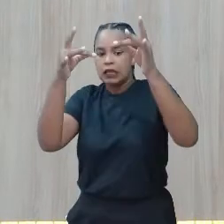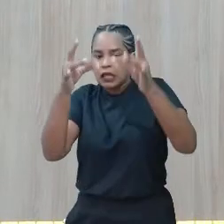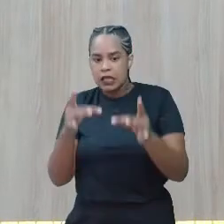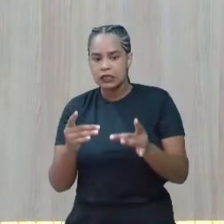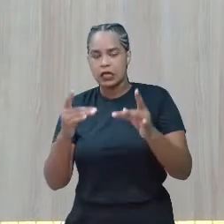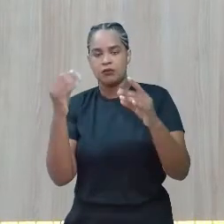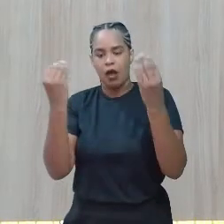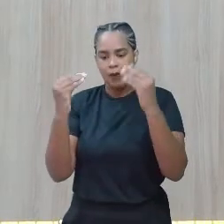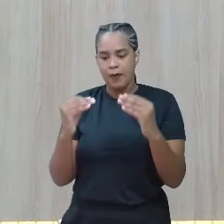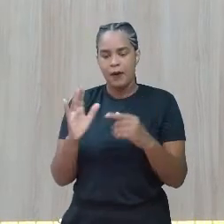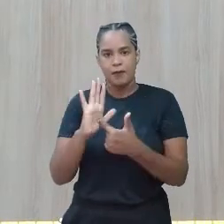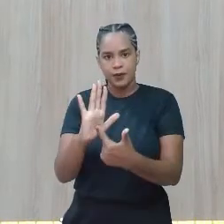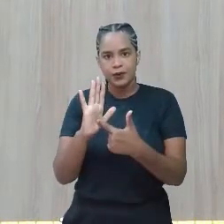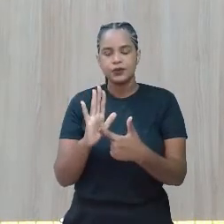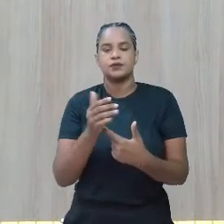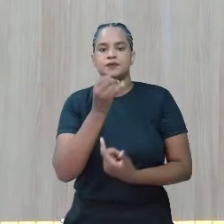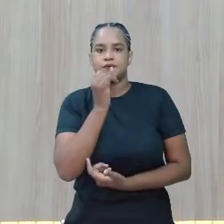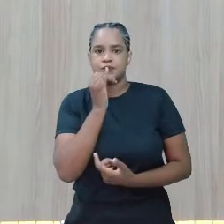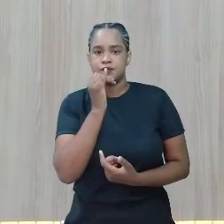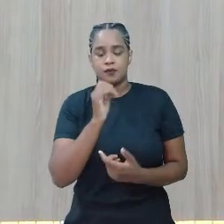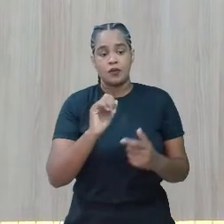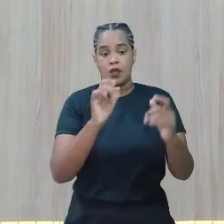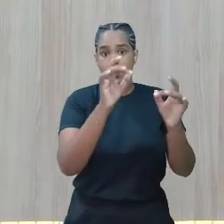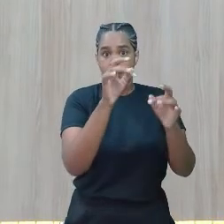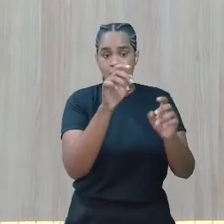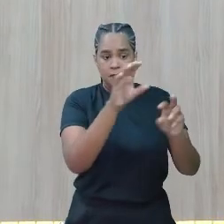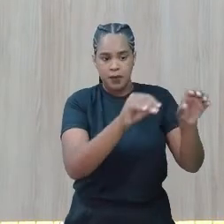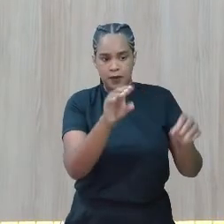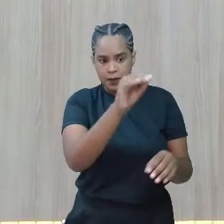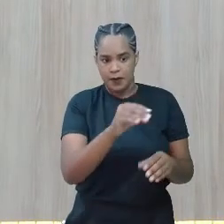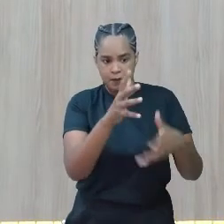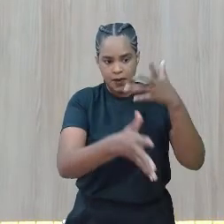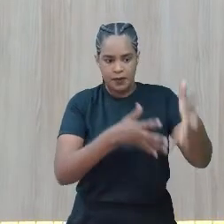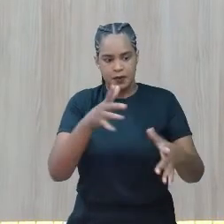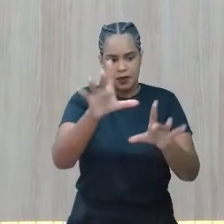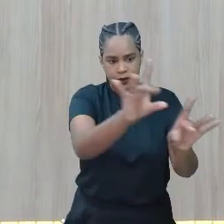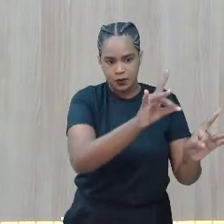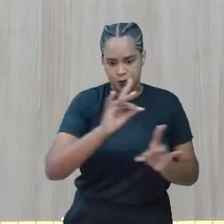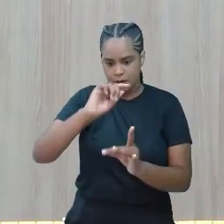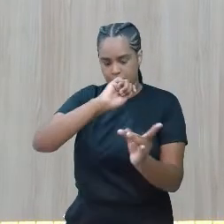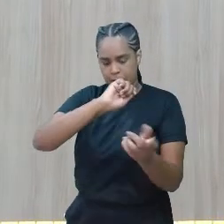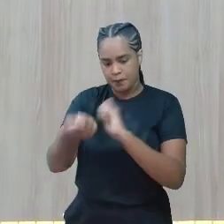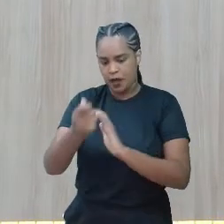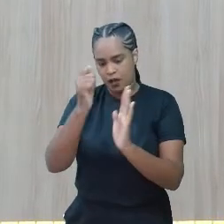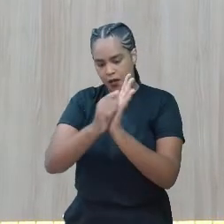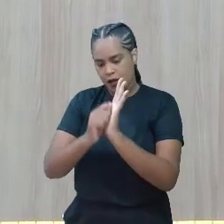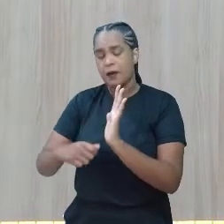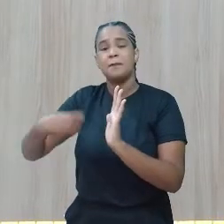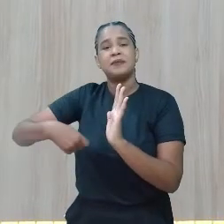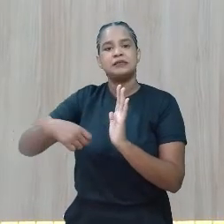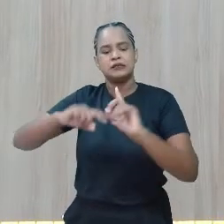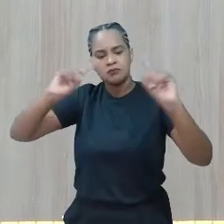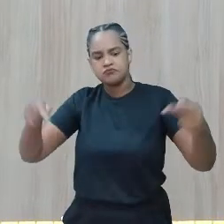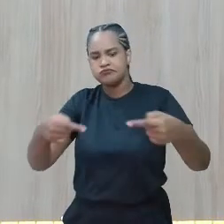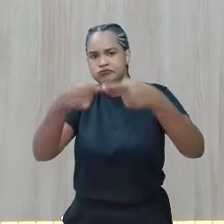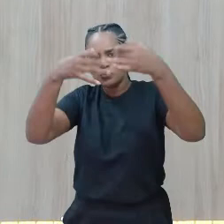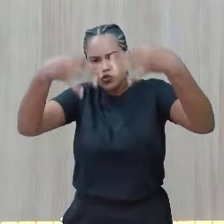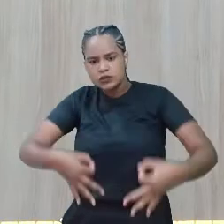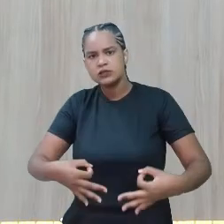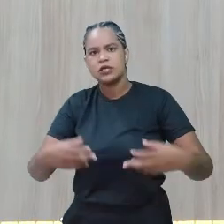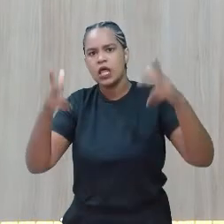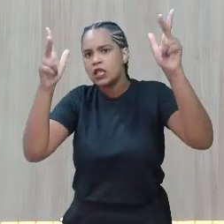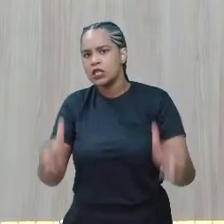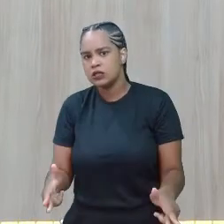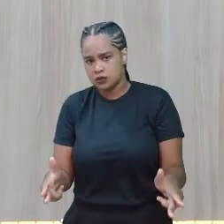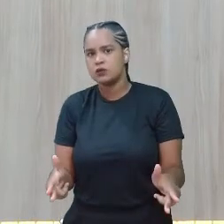detalhada. A transcrição ela tem que ser fiel. A fala do entrevistado tem que